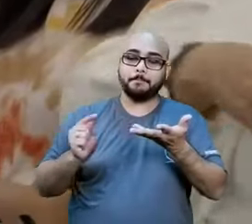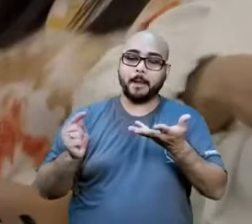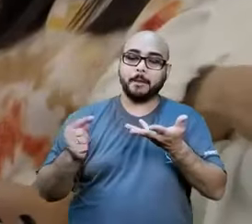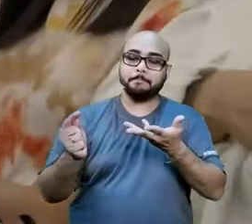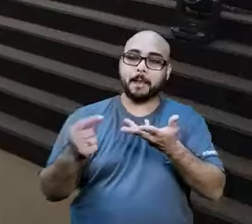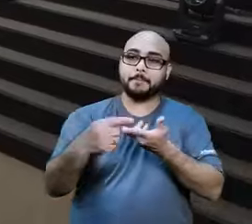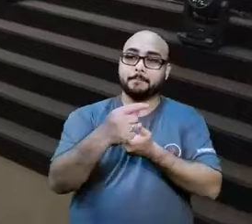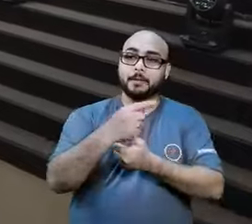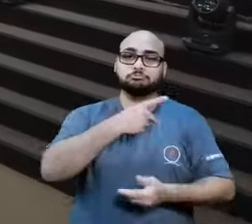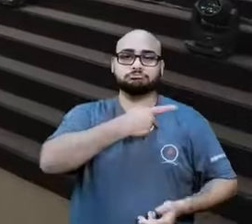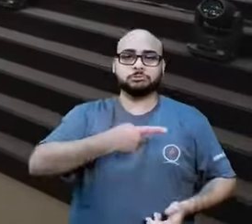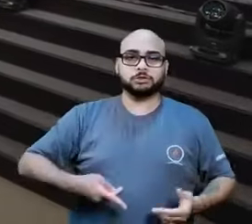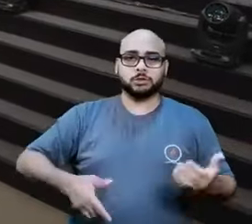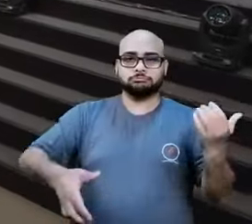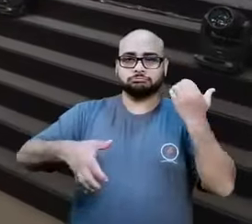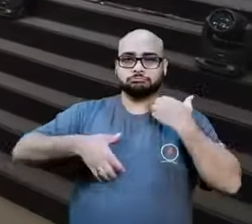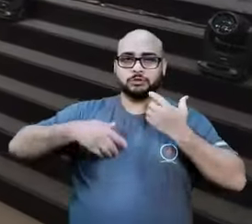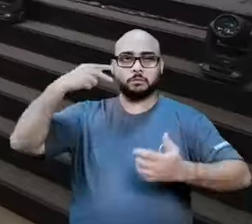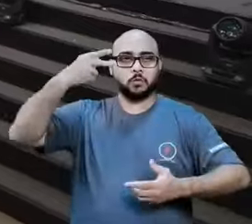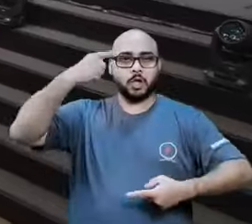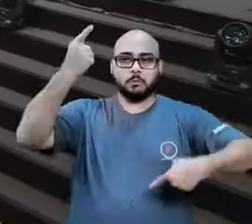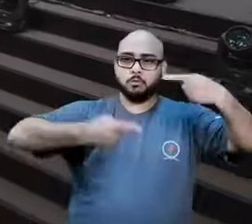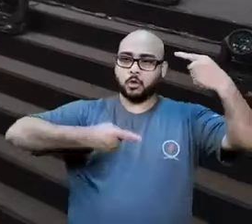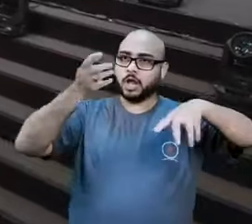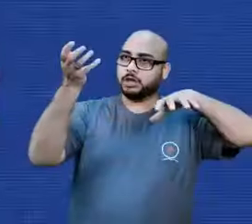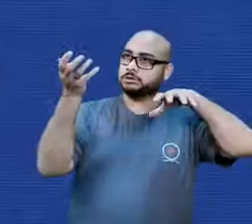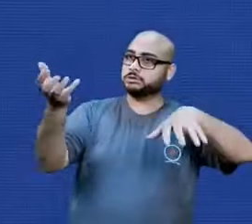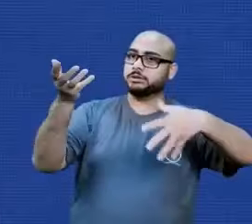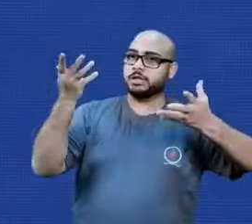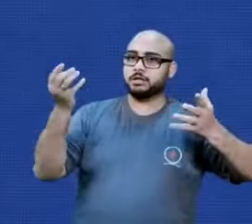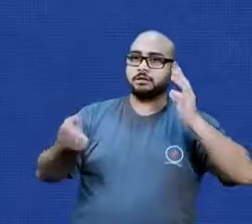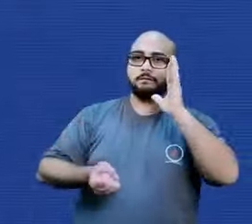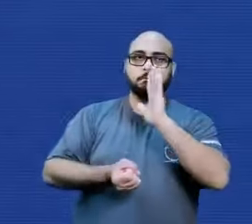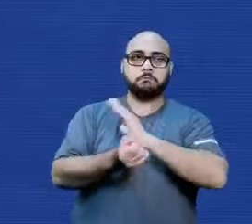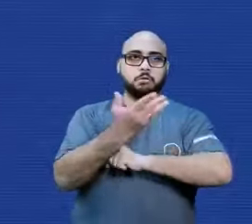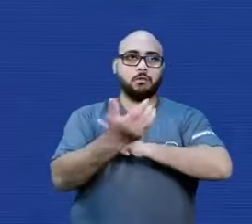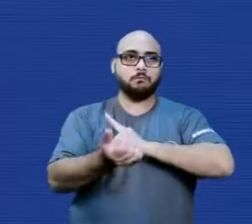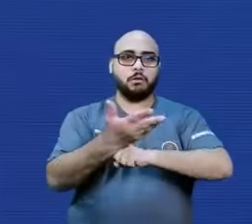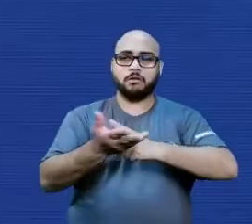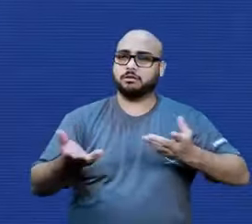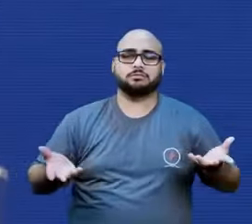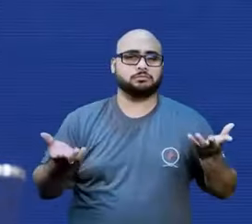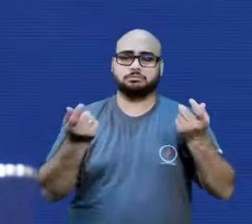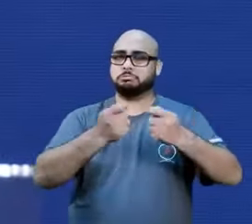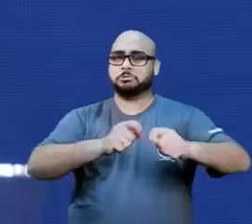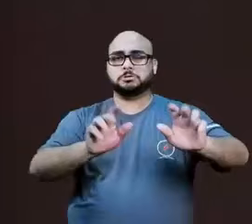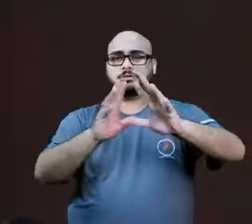tem político não tem eh corrupção não tem poderoso